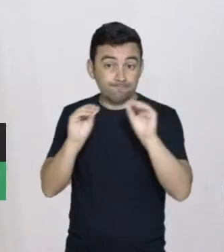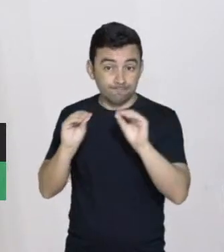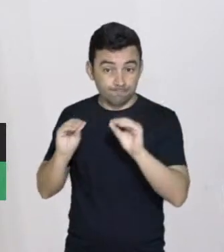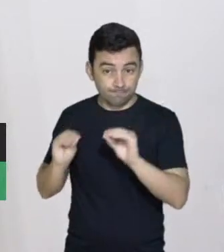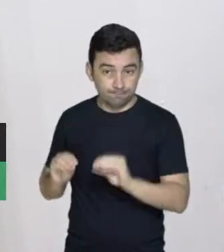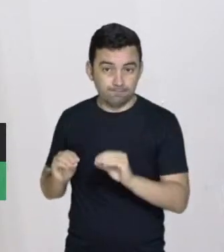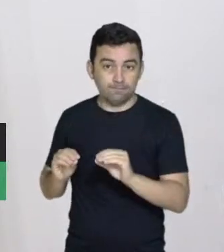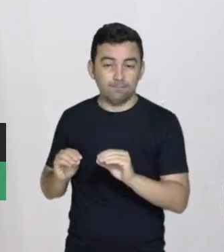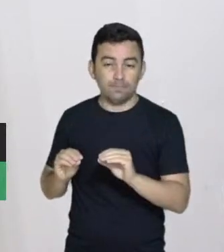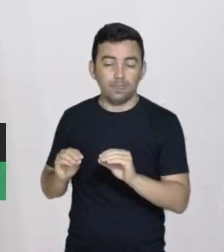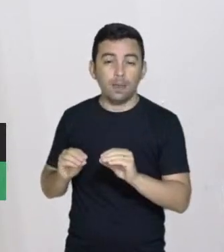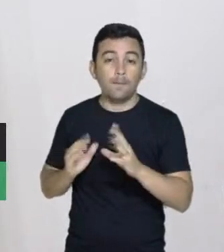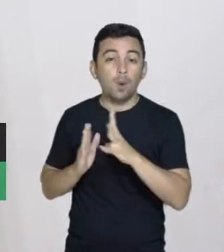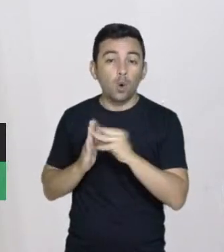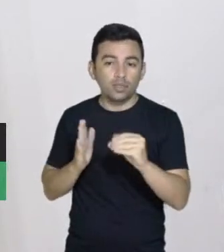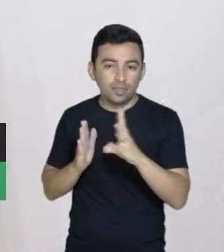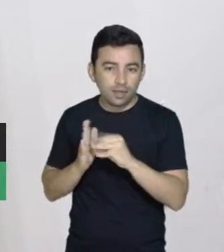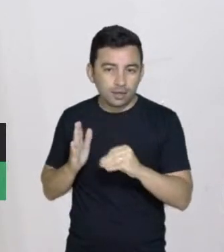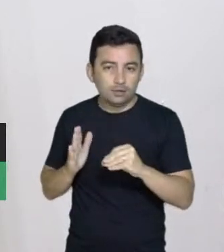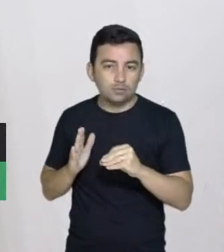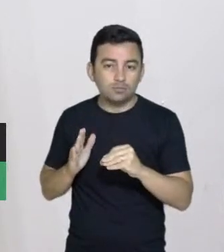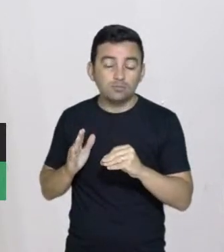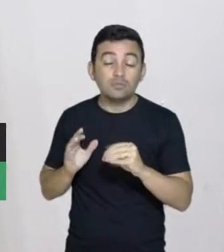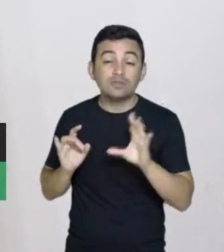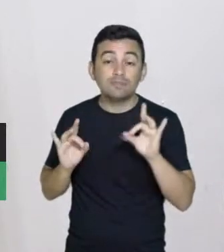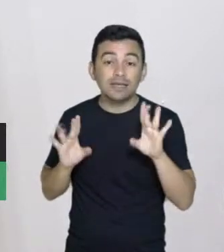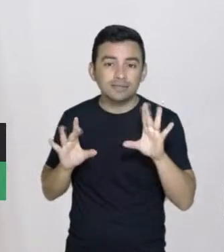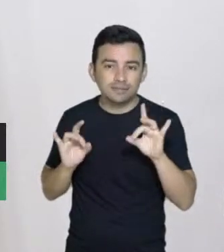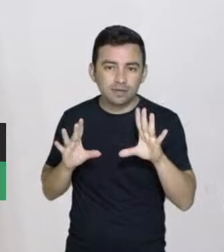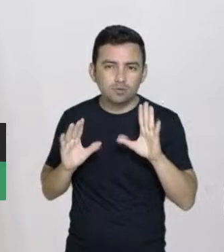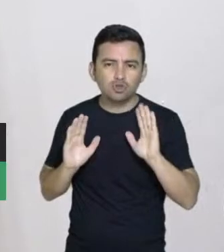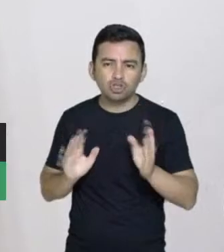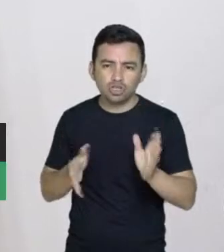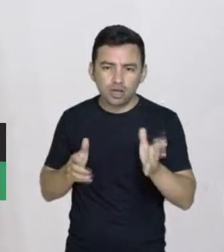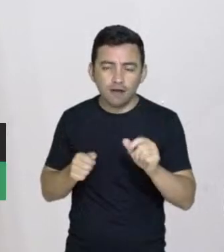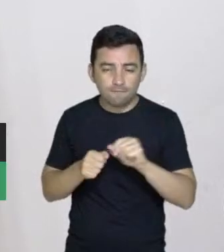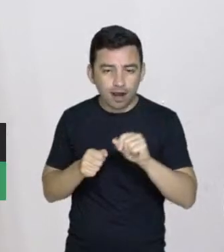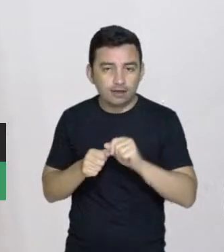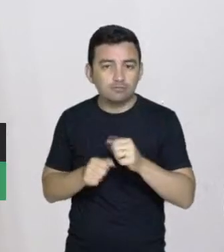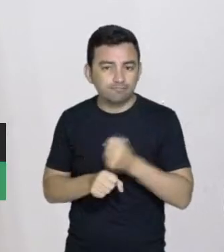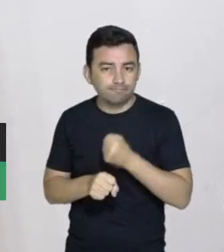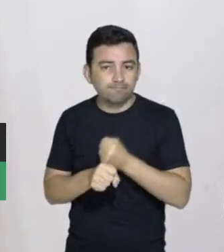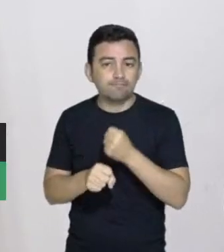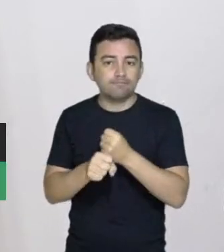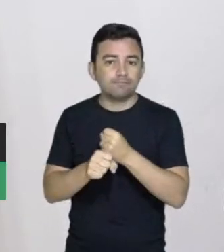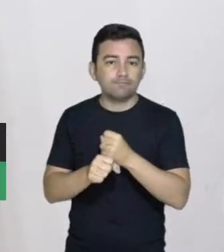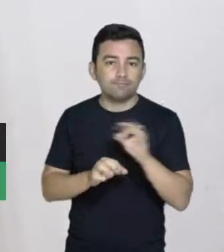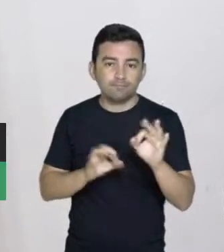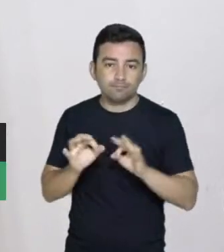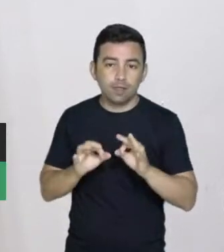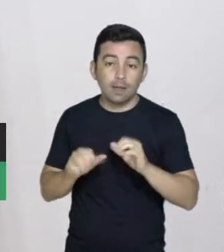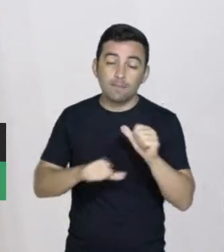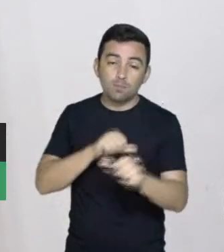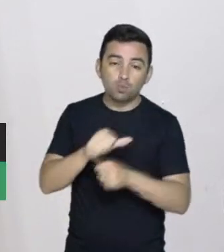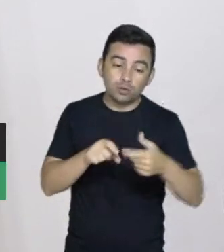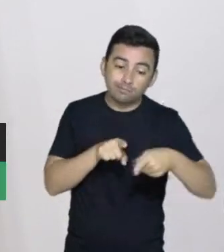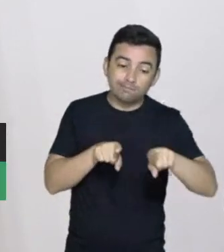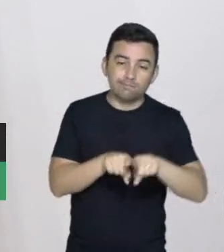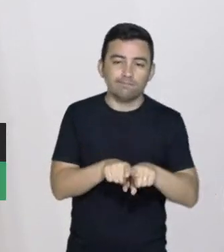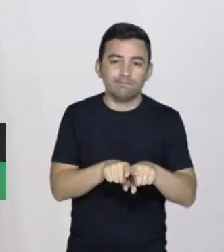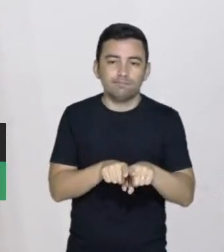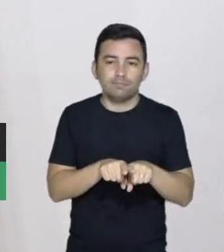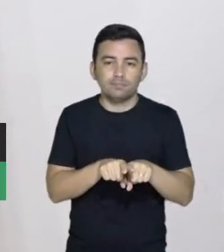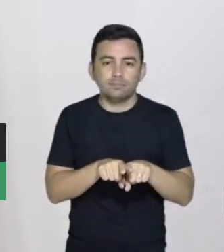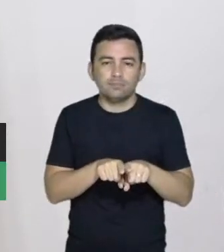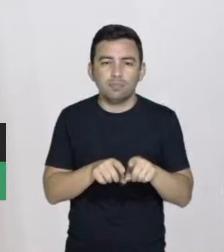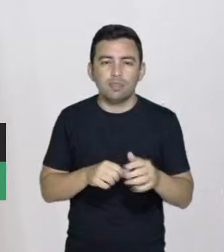do modelo de transferências especiais que já estão em execução, para o modelo de convênios. E